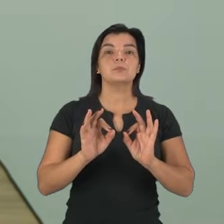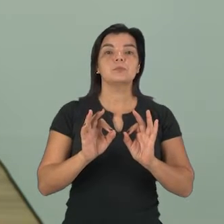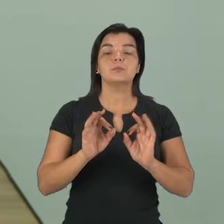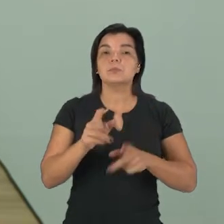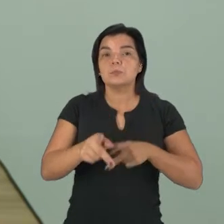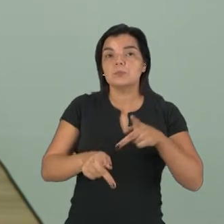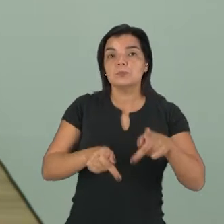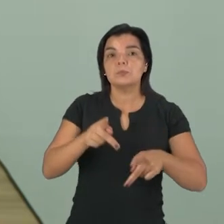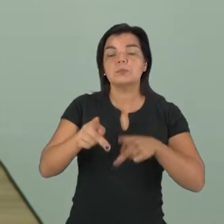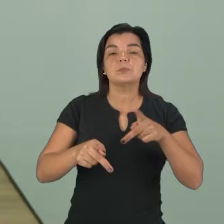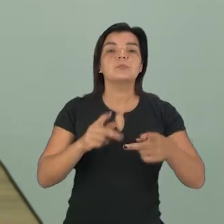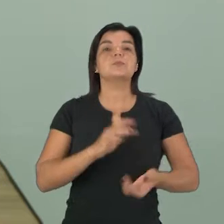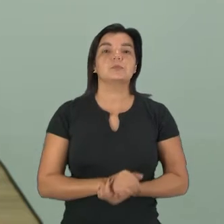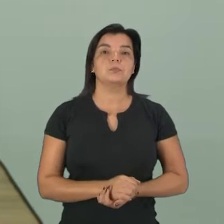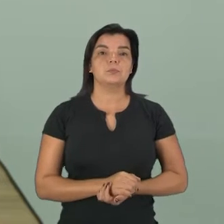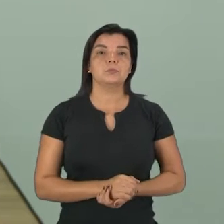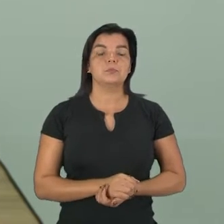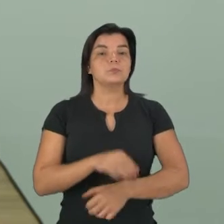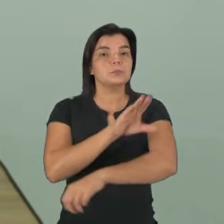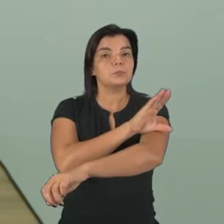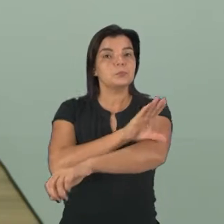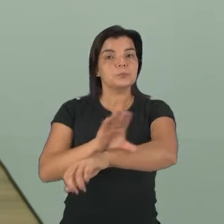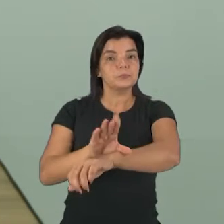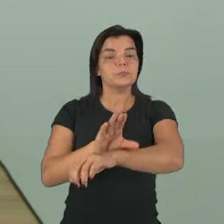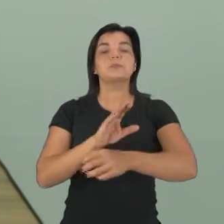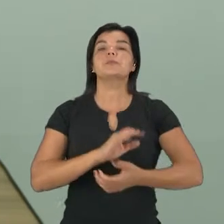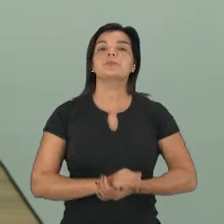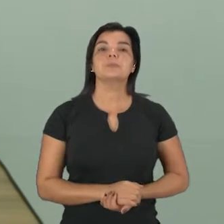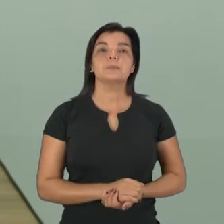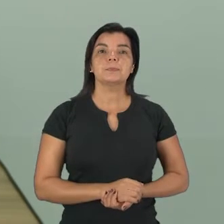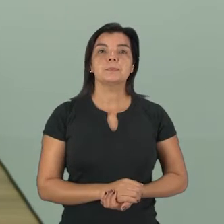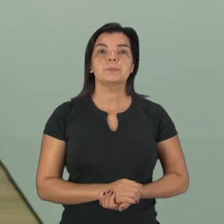nosso povo, da formação da nossa cultura.